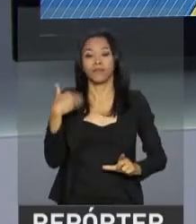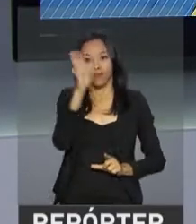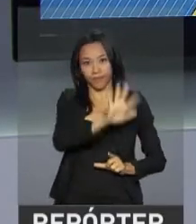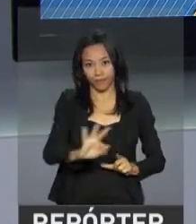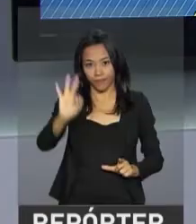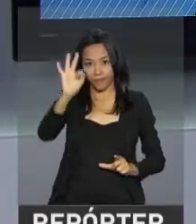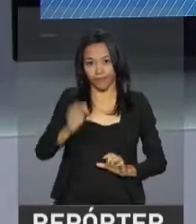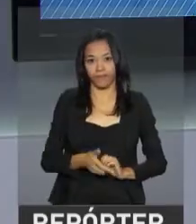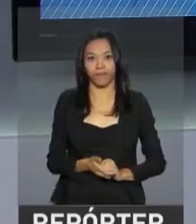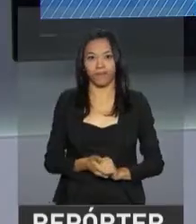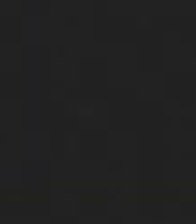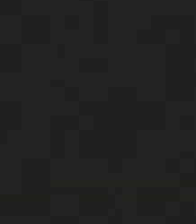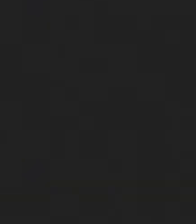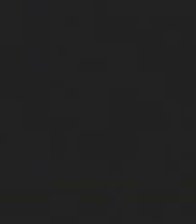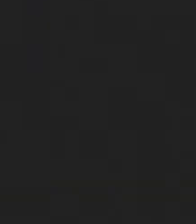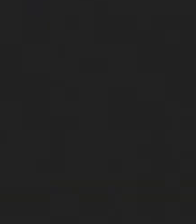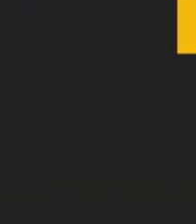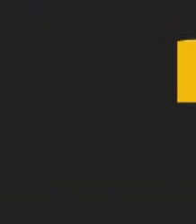do governo federal